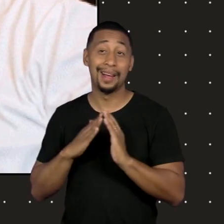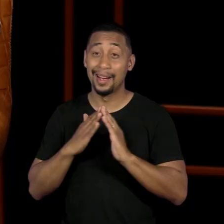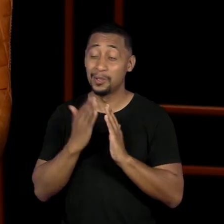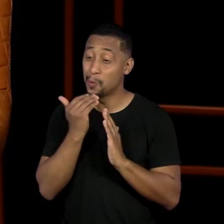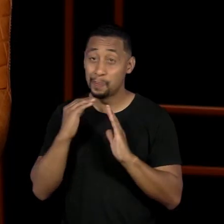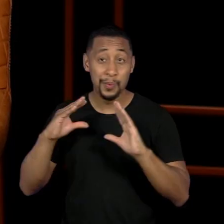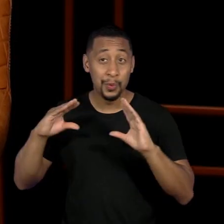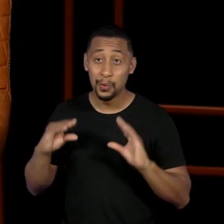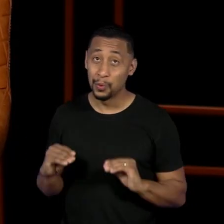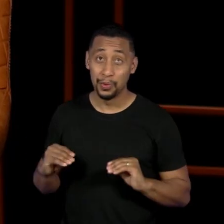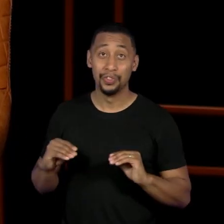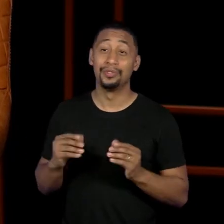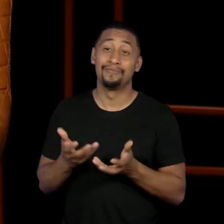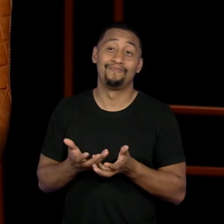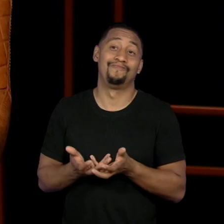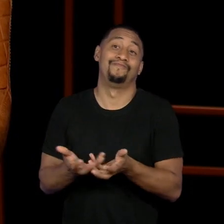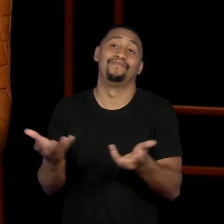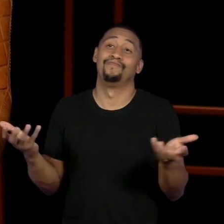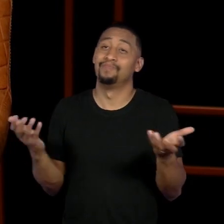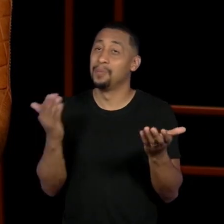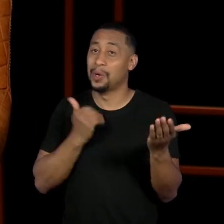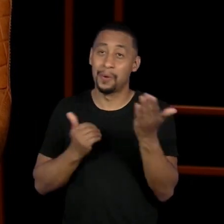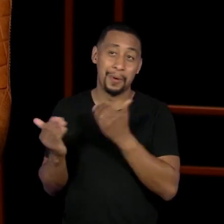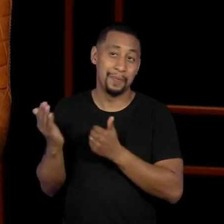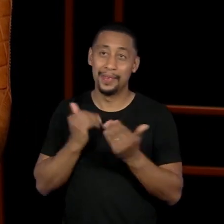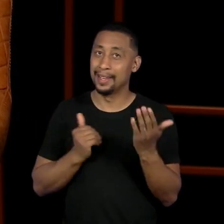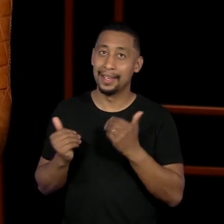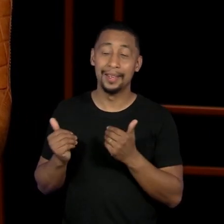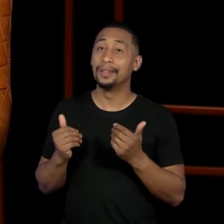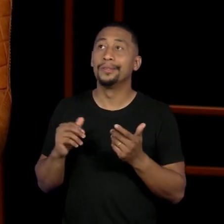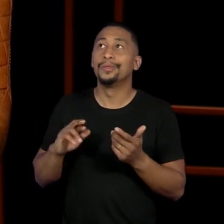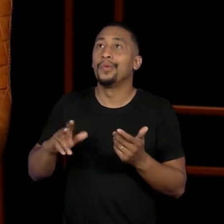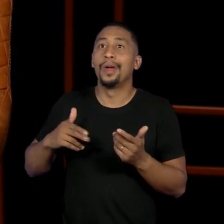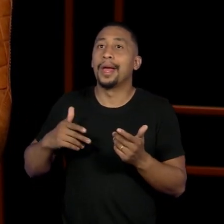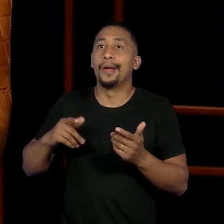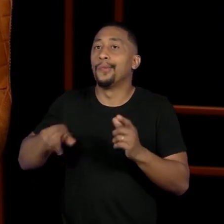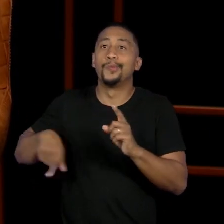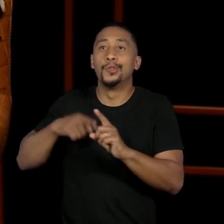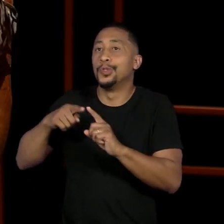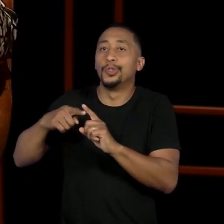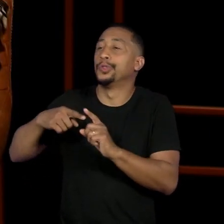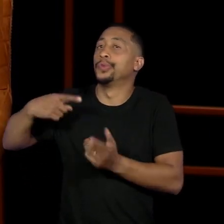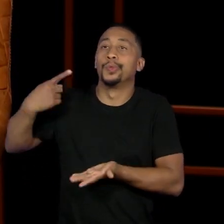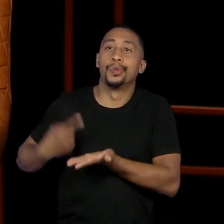foram os jantares que deram consequência às parcerias. Foi a minha vivência aqui no Brasil,